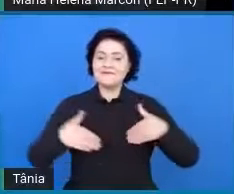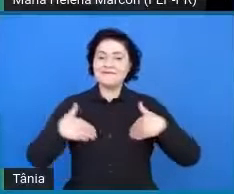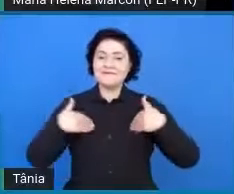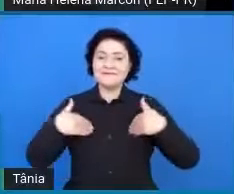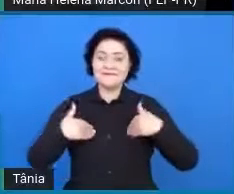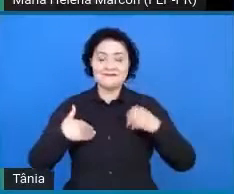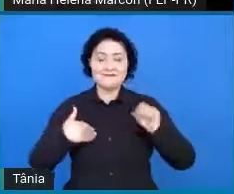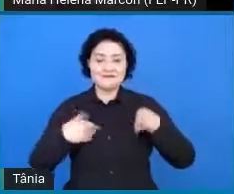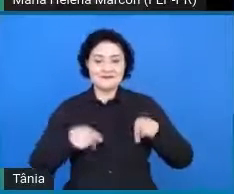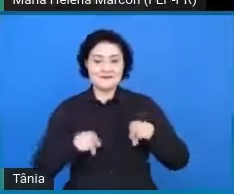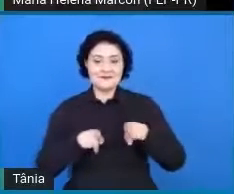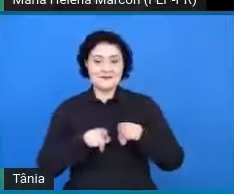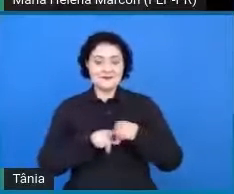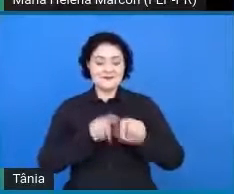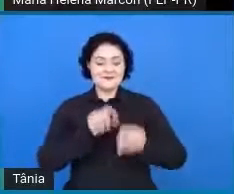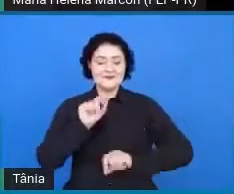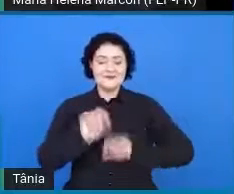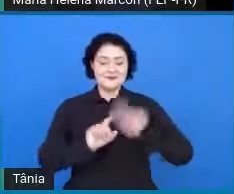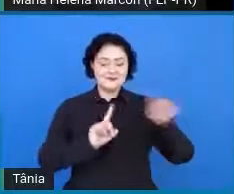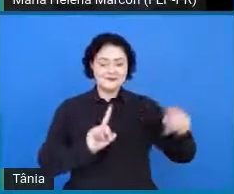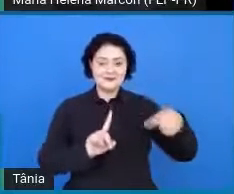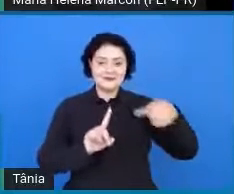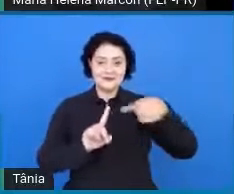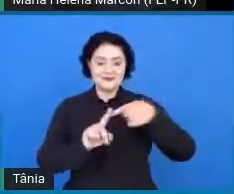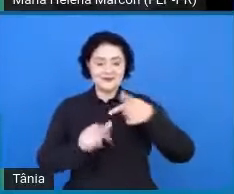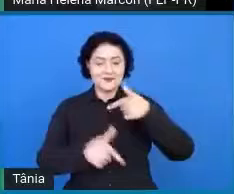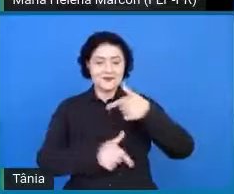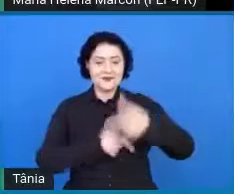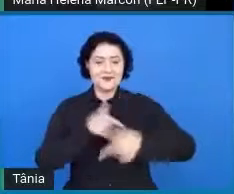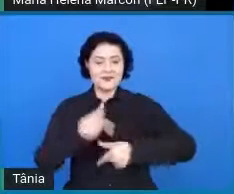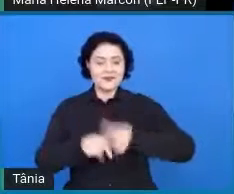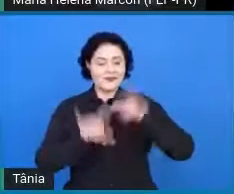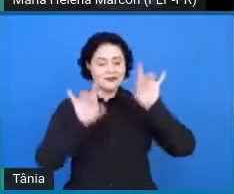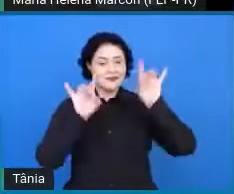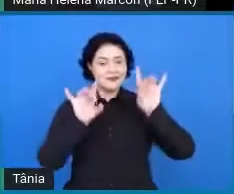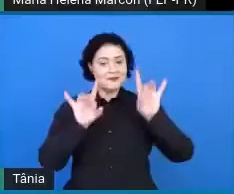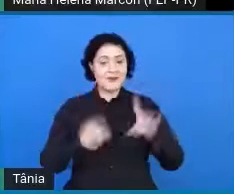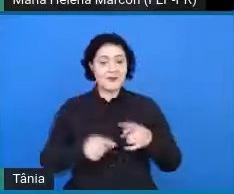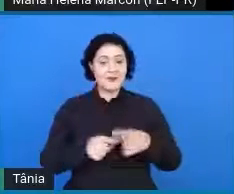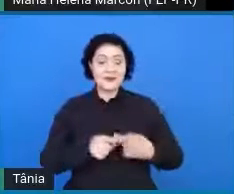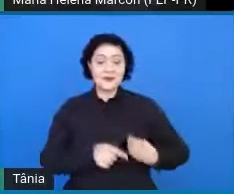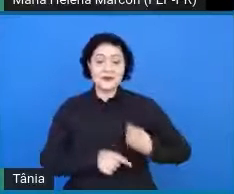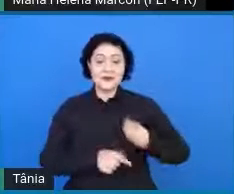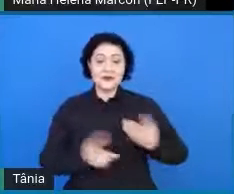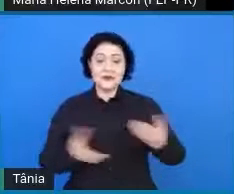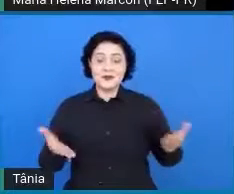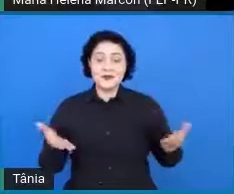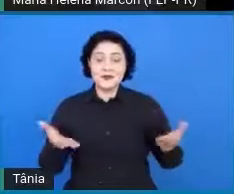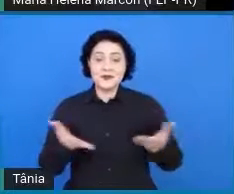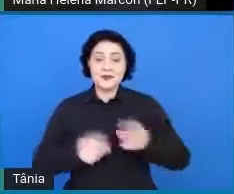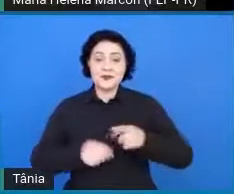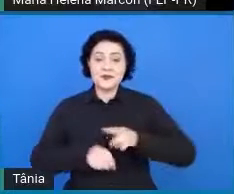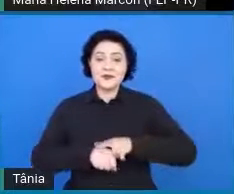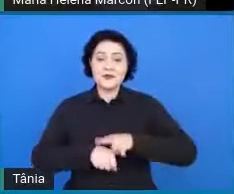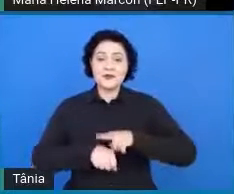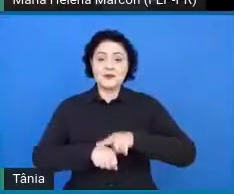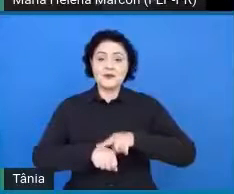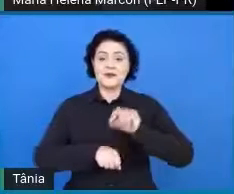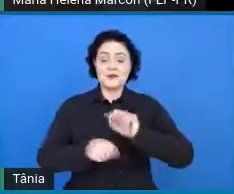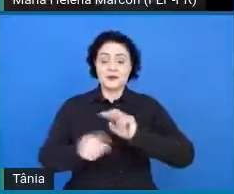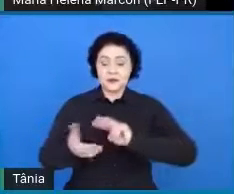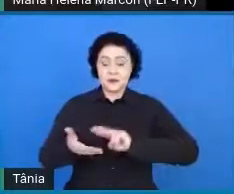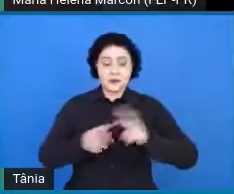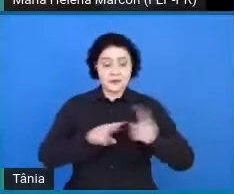Malena com esta tarefa muito Nobre por sinal porque nós estamos aqui é procurando